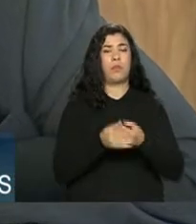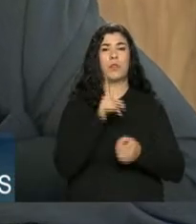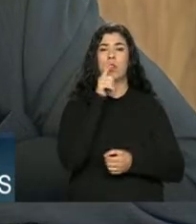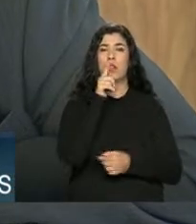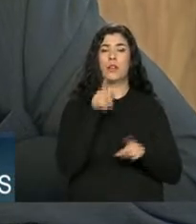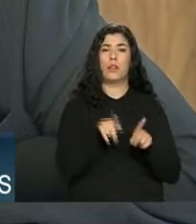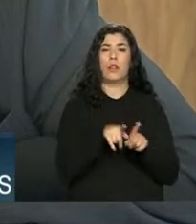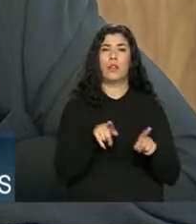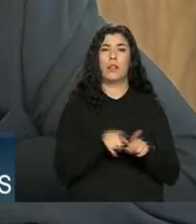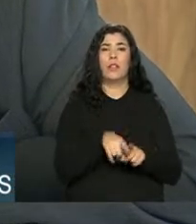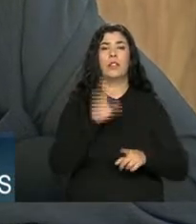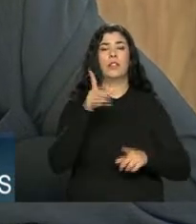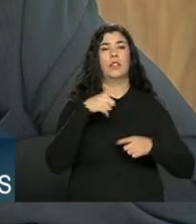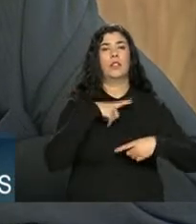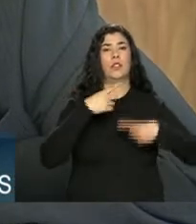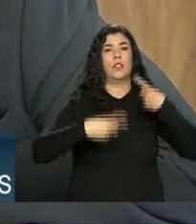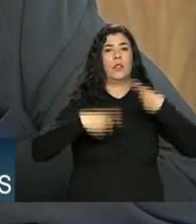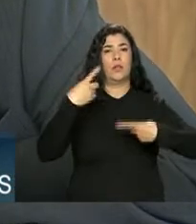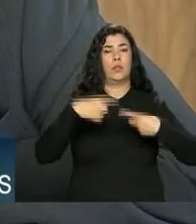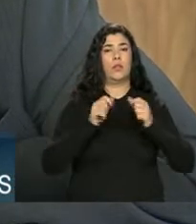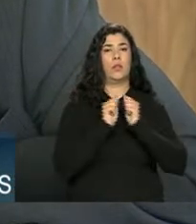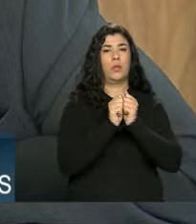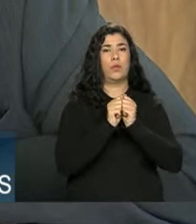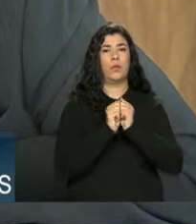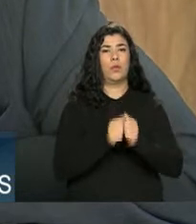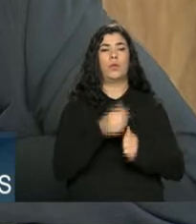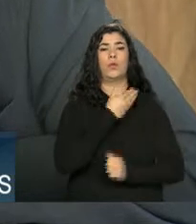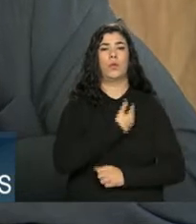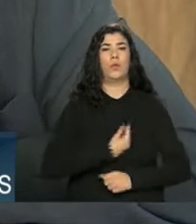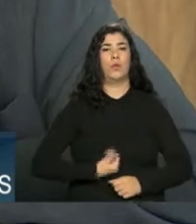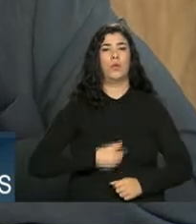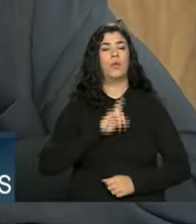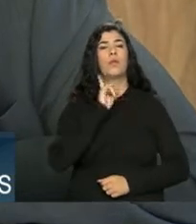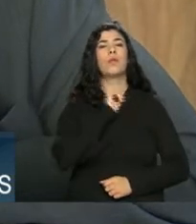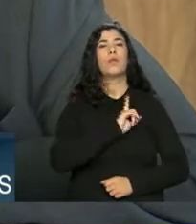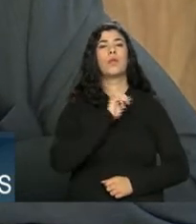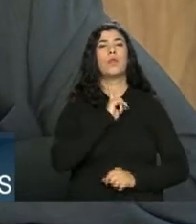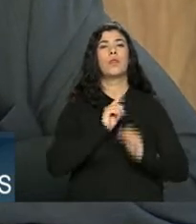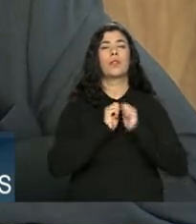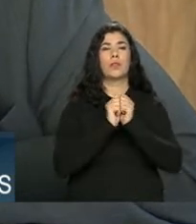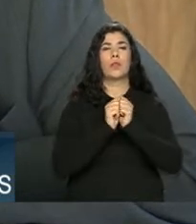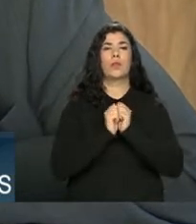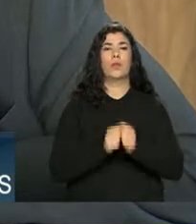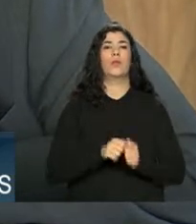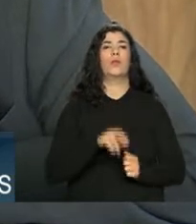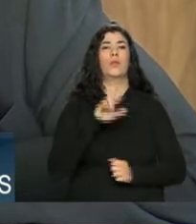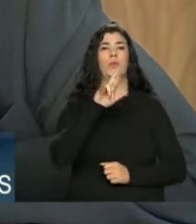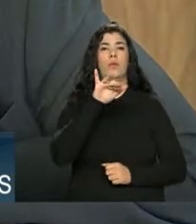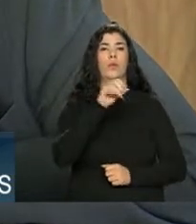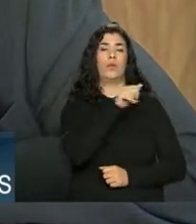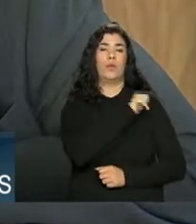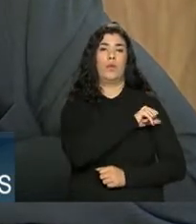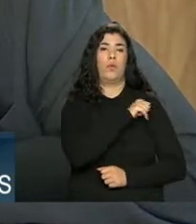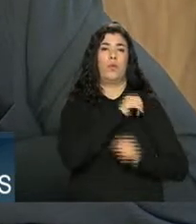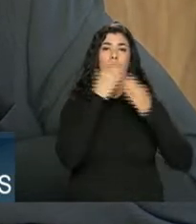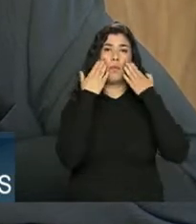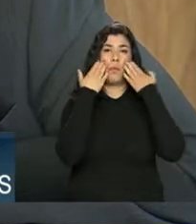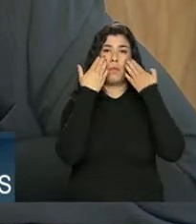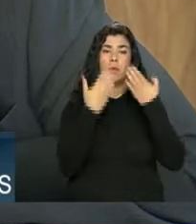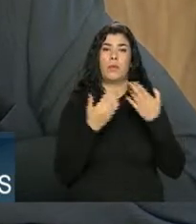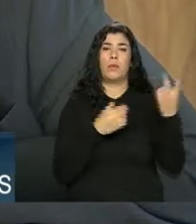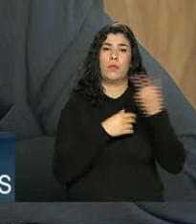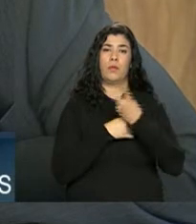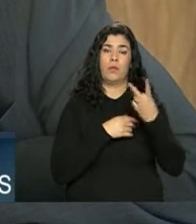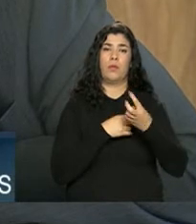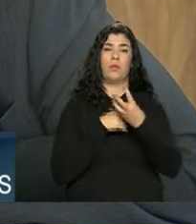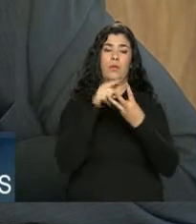discussão com o governo do Rio aí o governo de Minas Gerais aguardando que eles apresentem